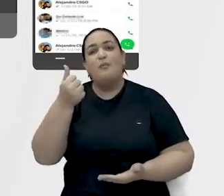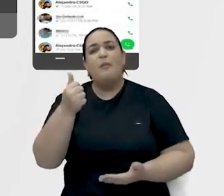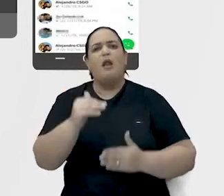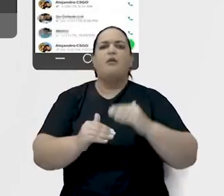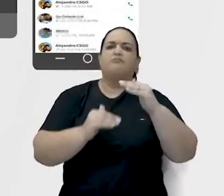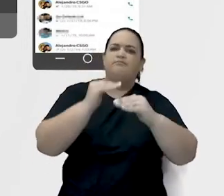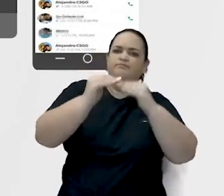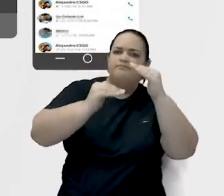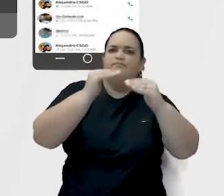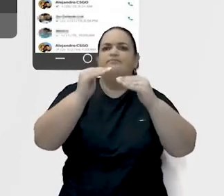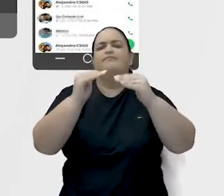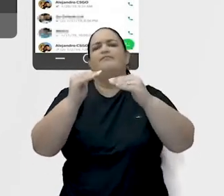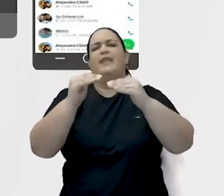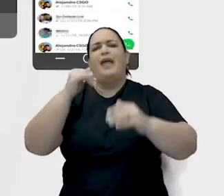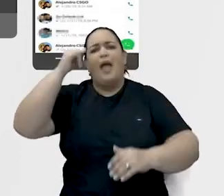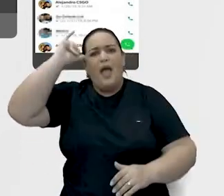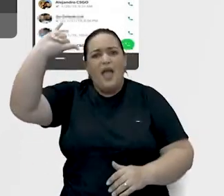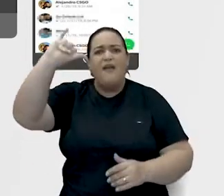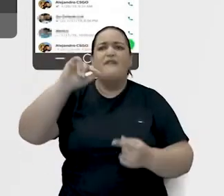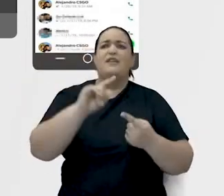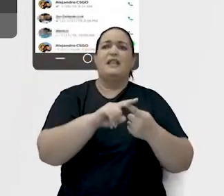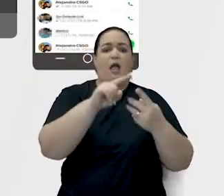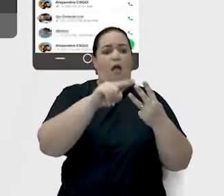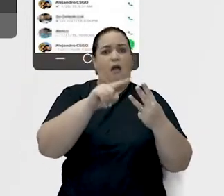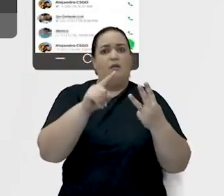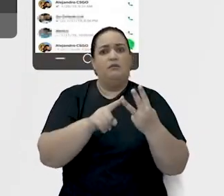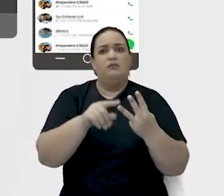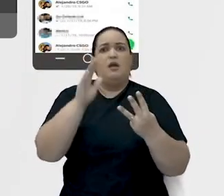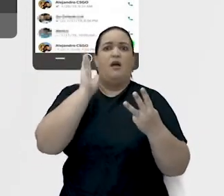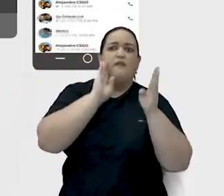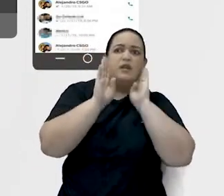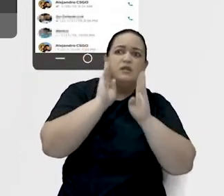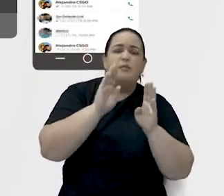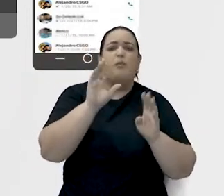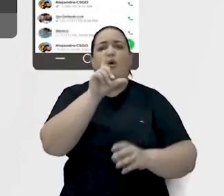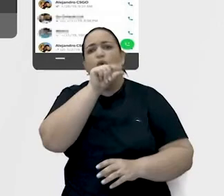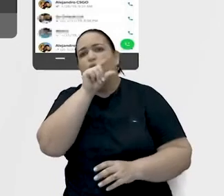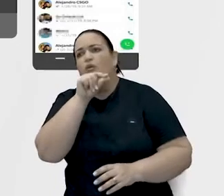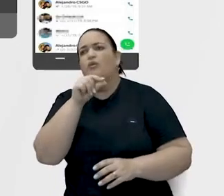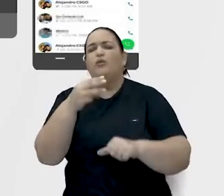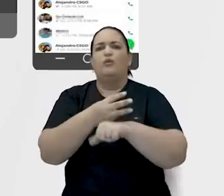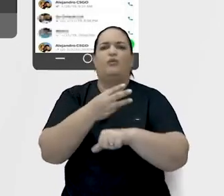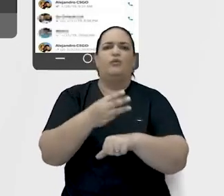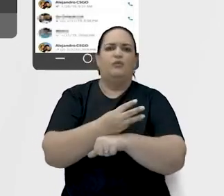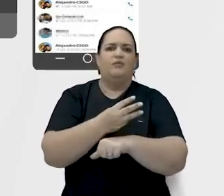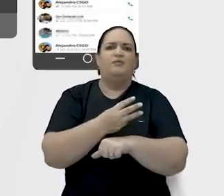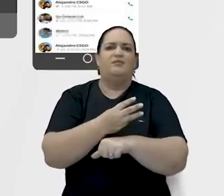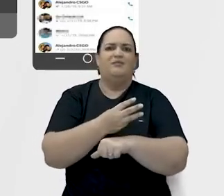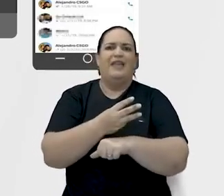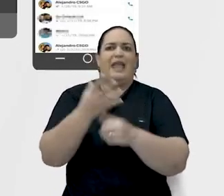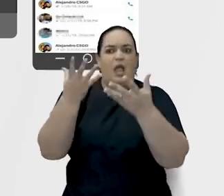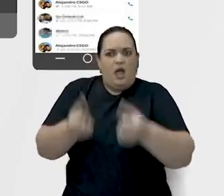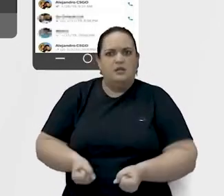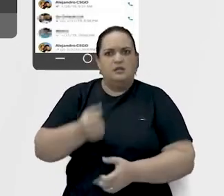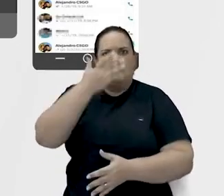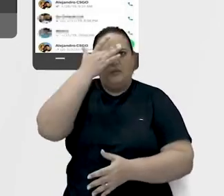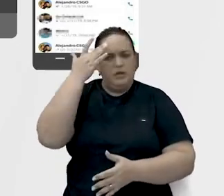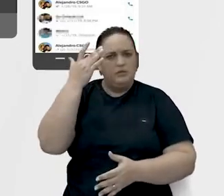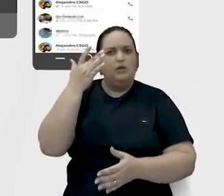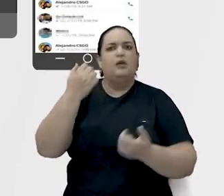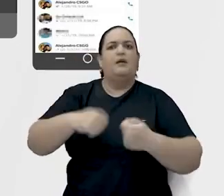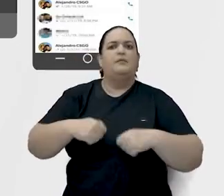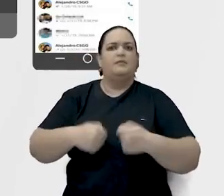as real news abraçam os mesmos usuários, porém elas se dissipam de